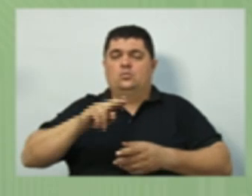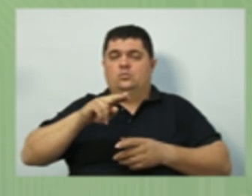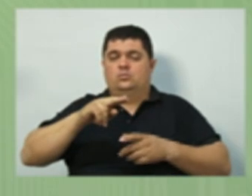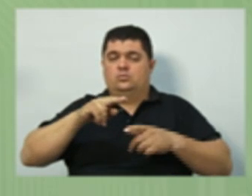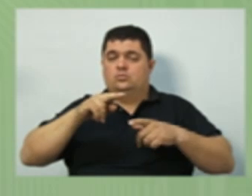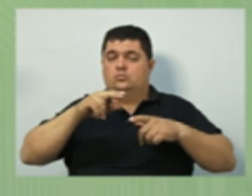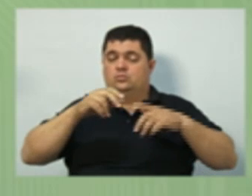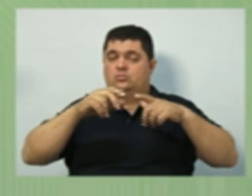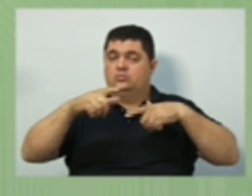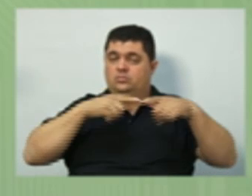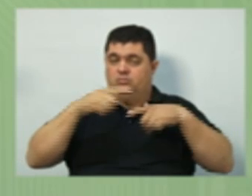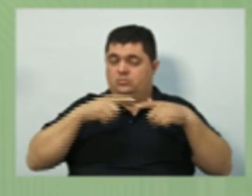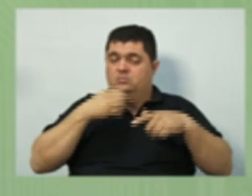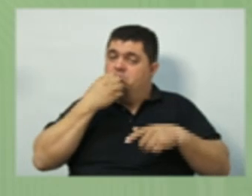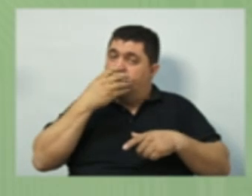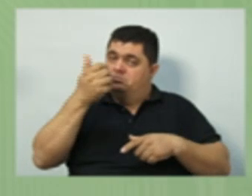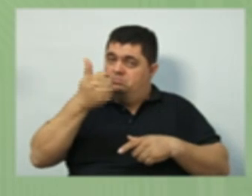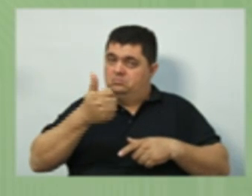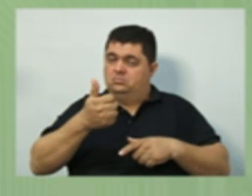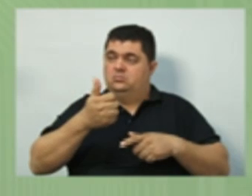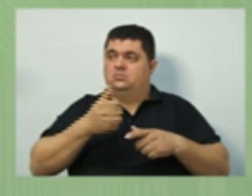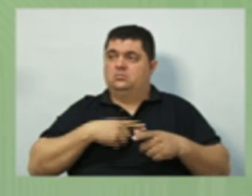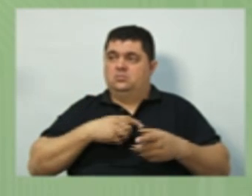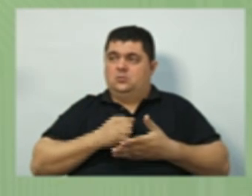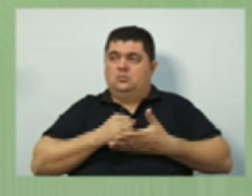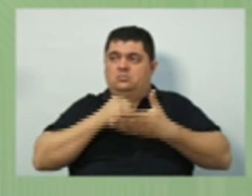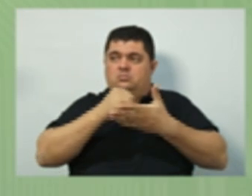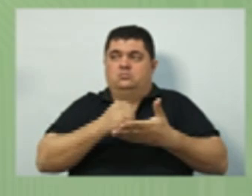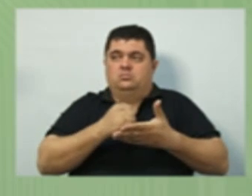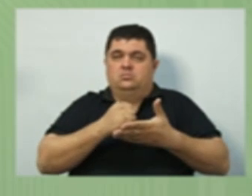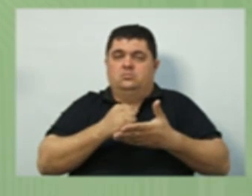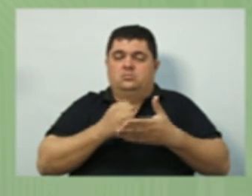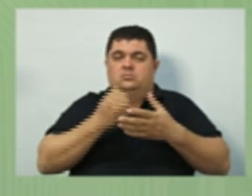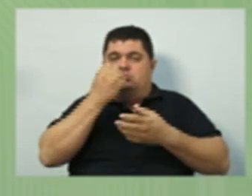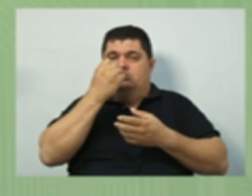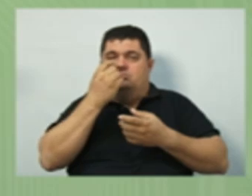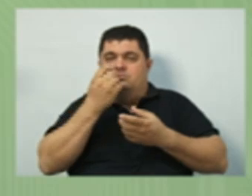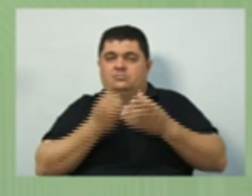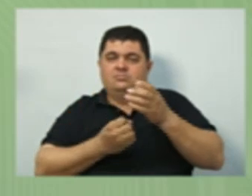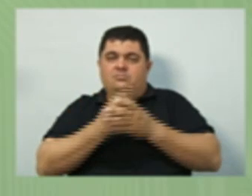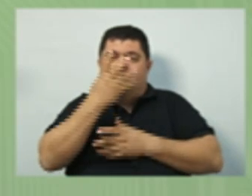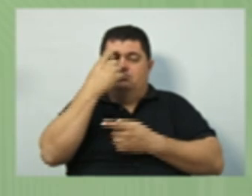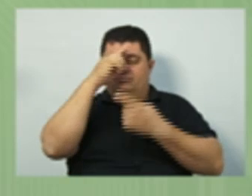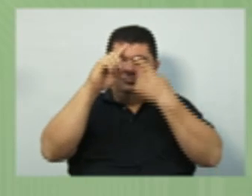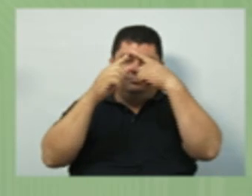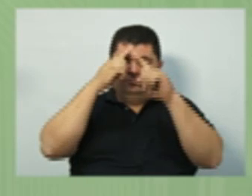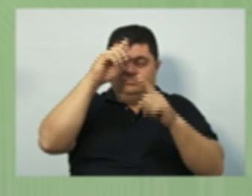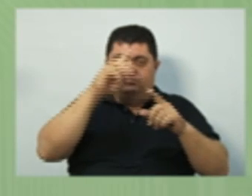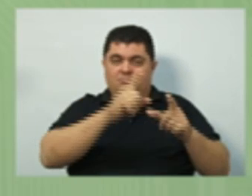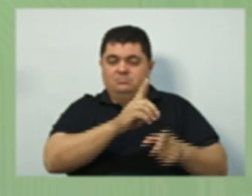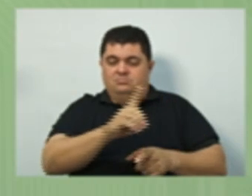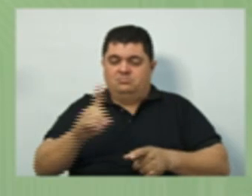empregos qualificados. Incentivo à criatividade dos